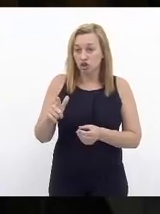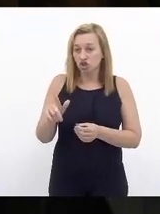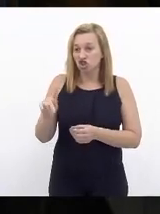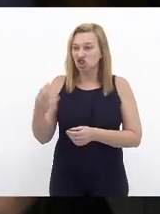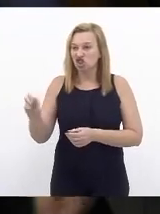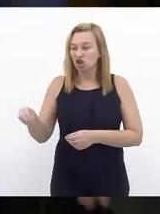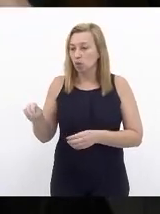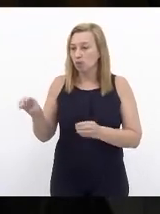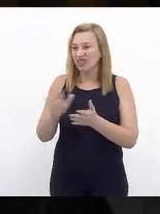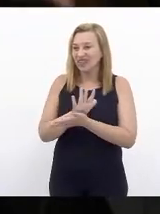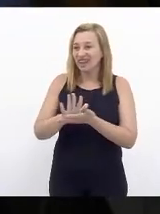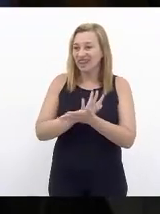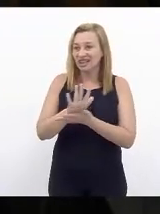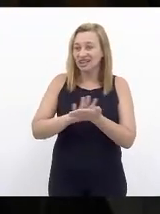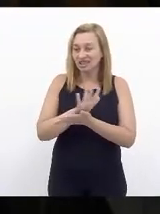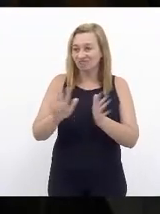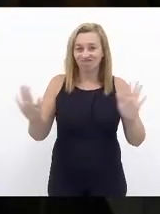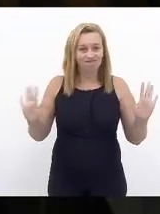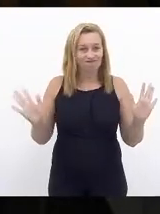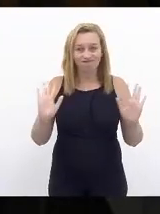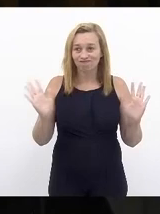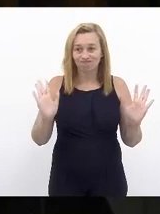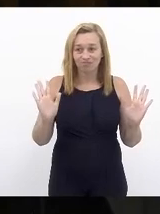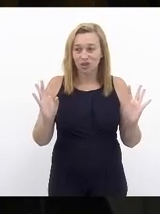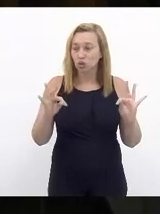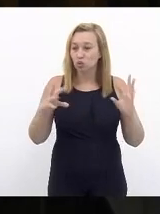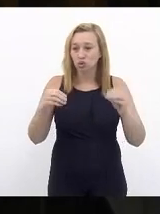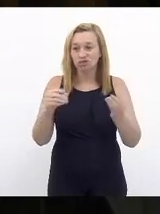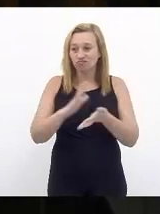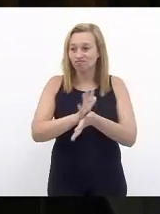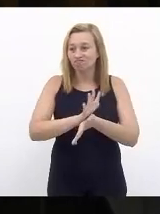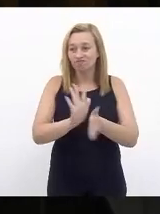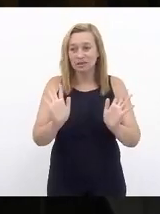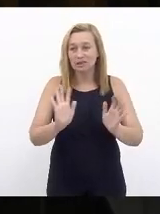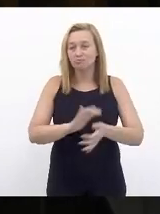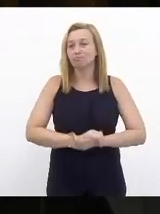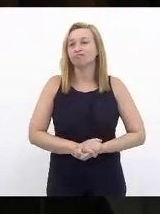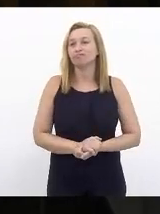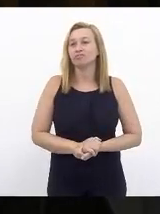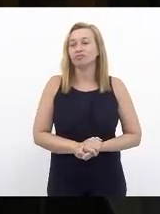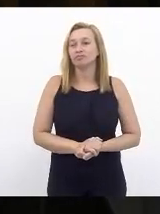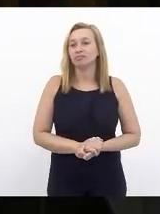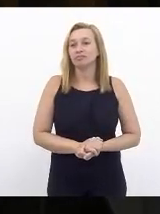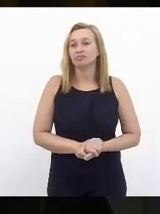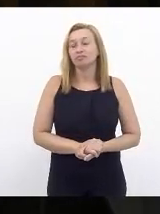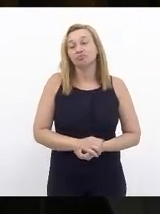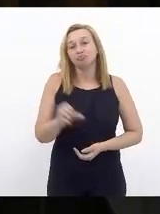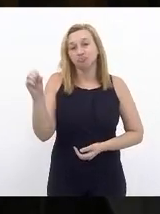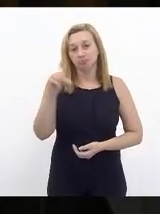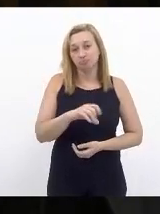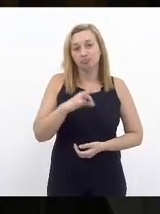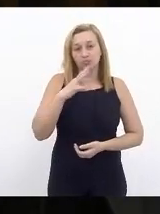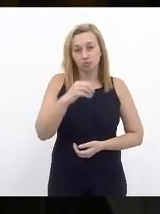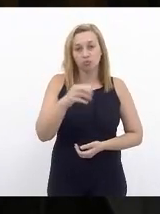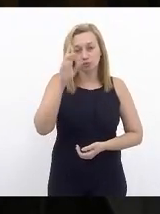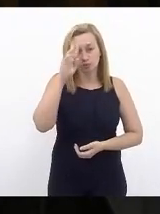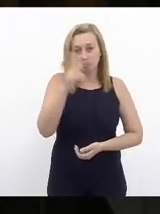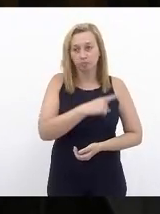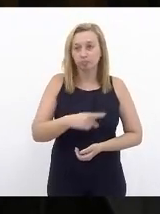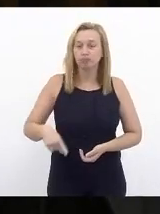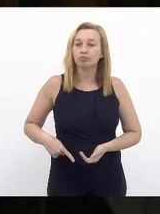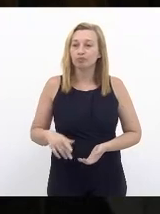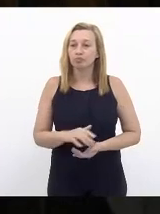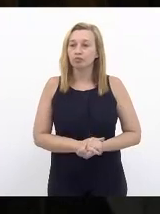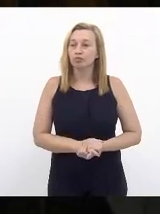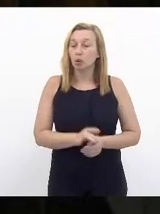Não existe chão. A UPA toda por si está acabada. O pior de tudo, presidente, que